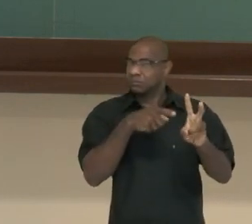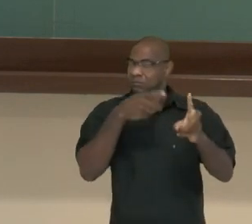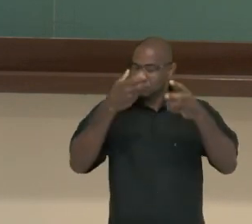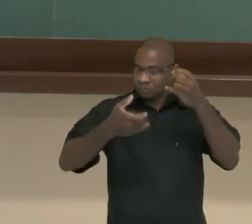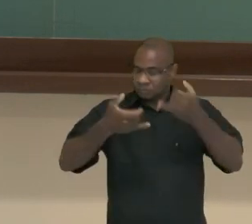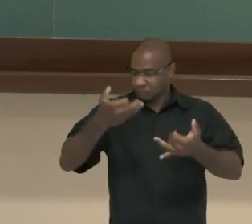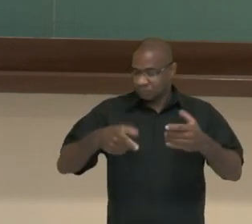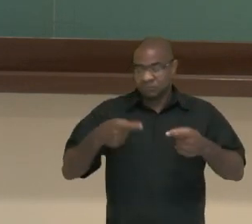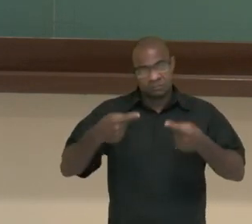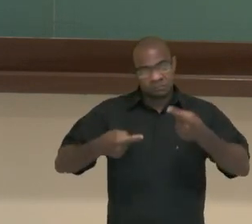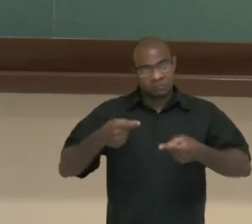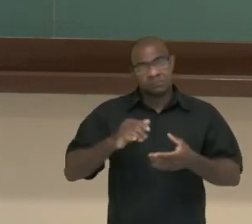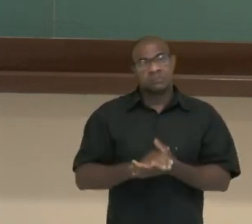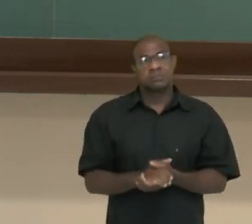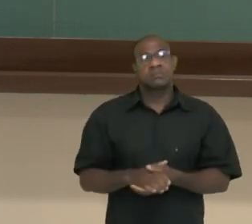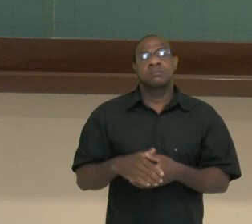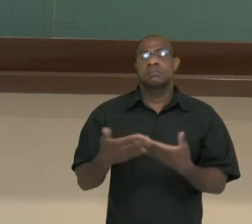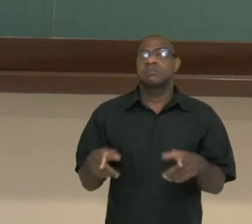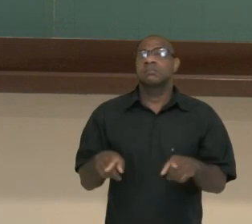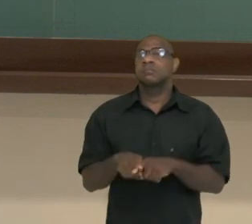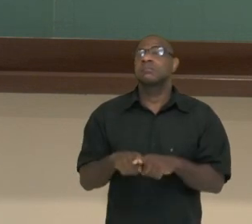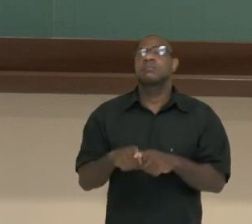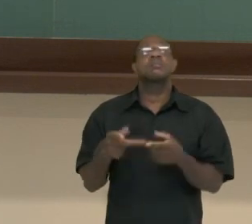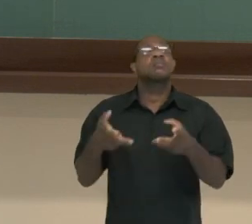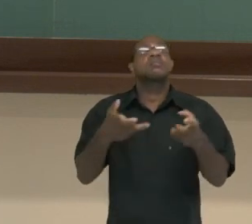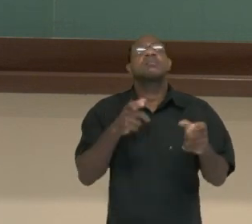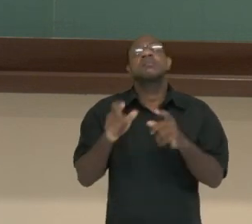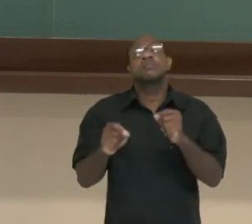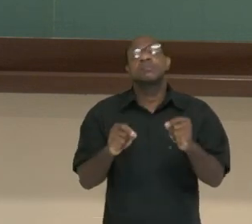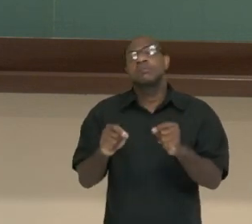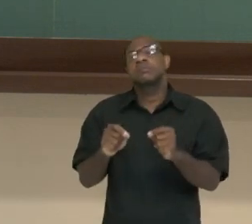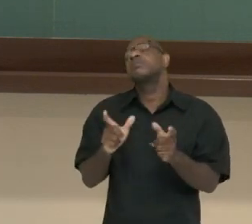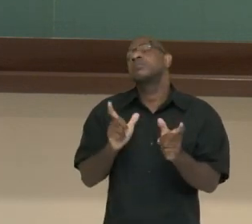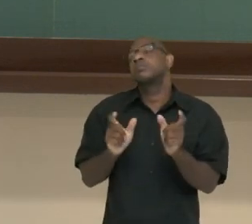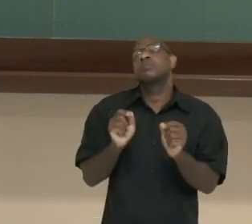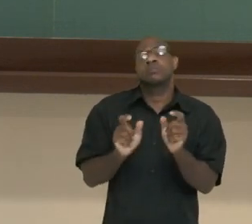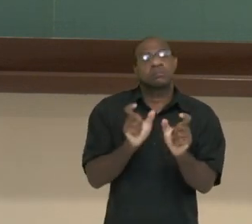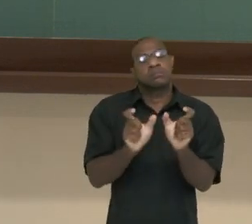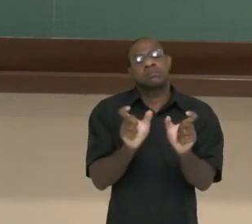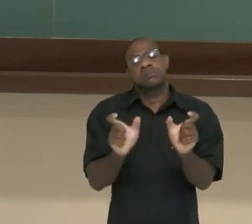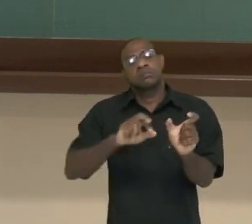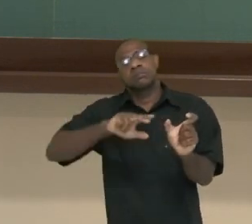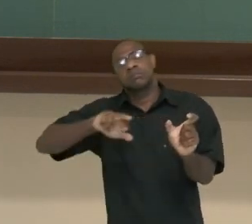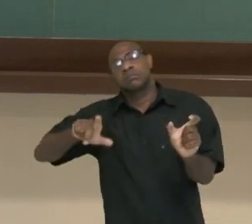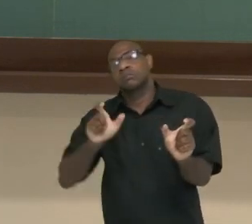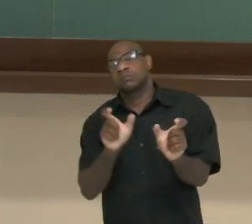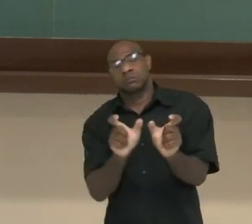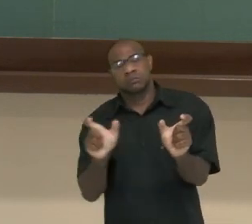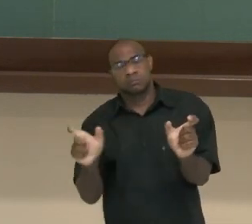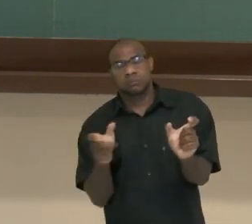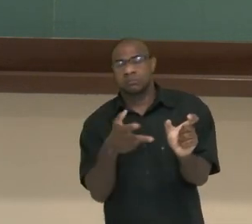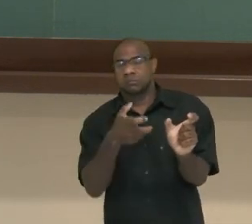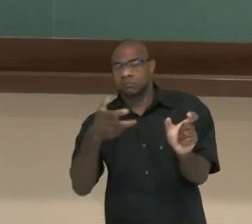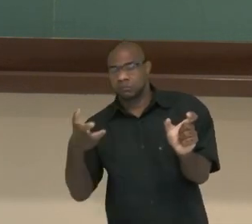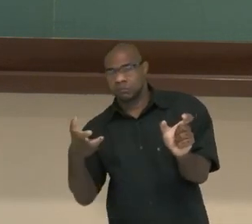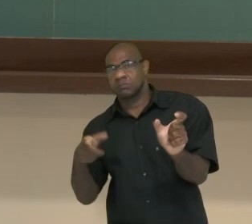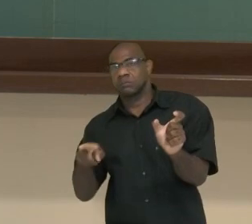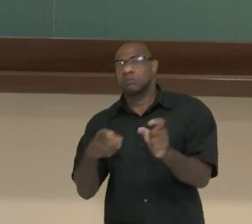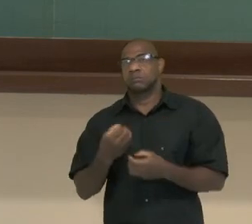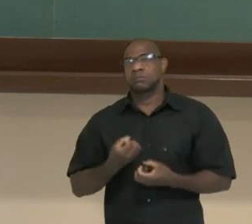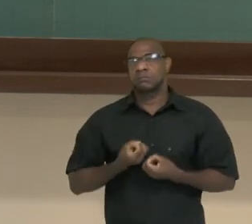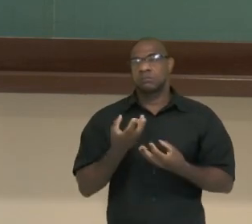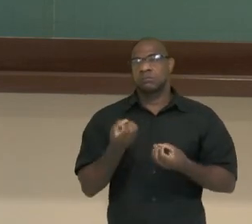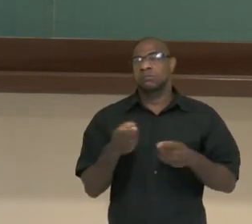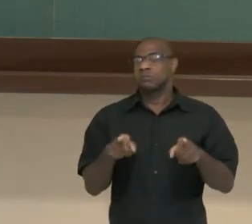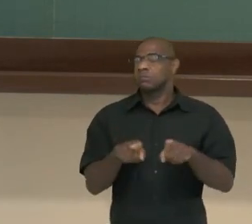construção narrativa. E reconhecemos o efeito de sentido decorrente da escolha de uma determinada palavra ou expressão.